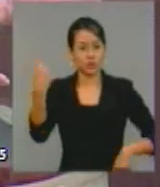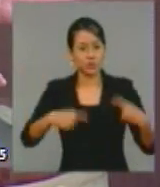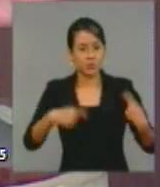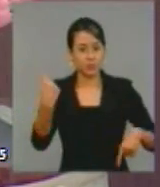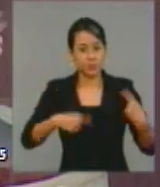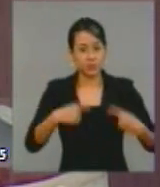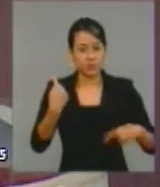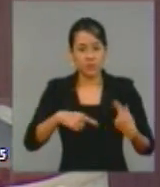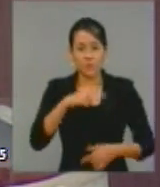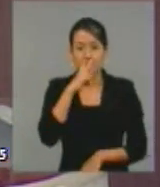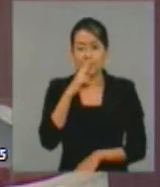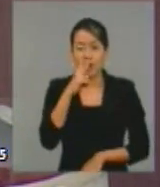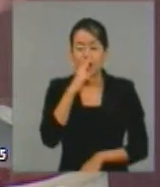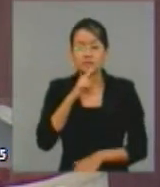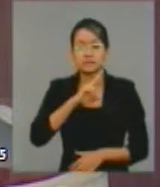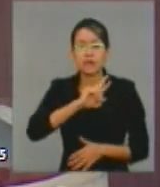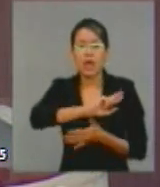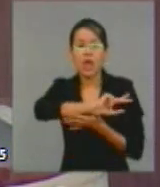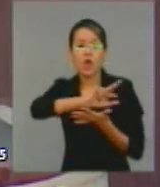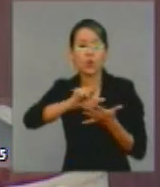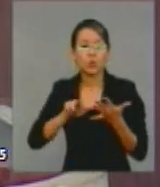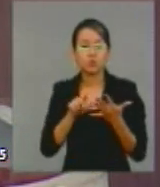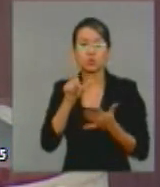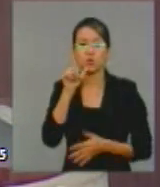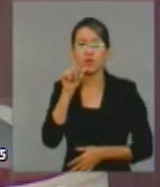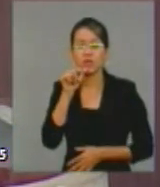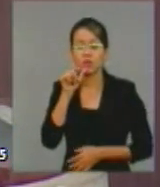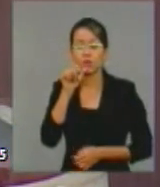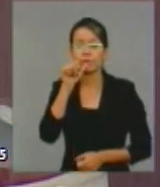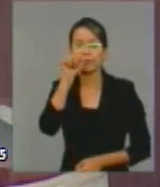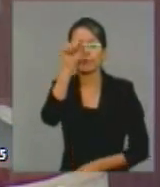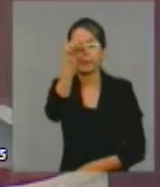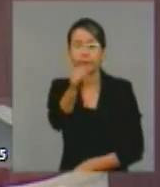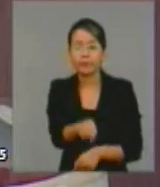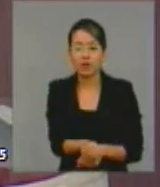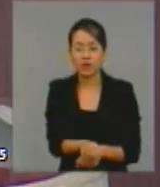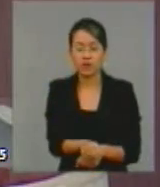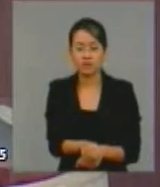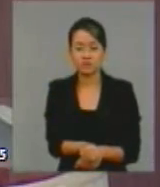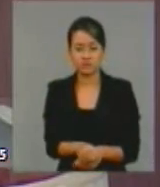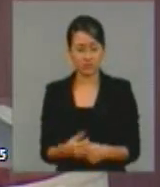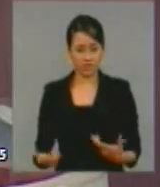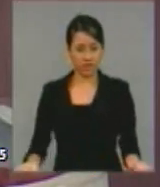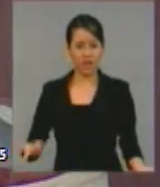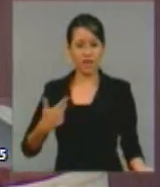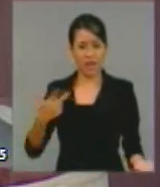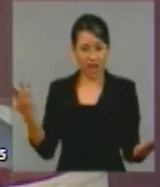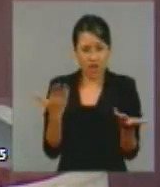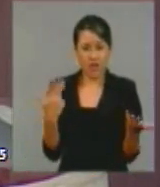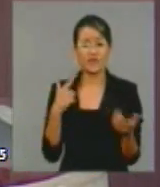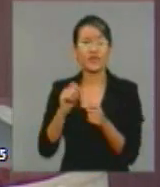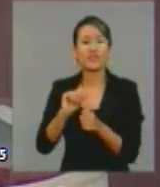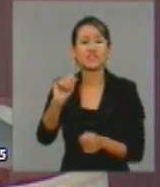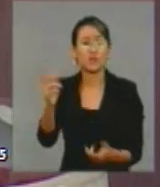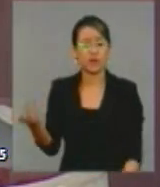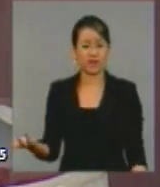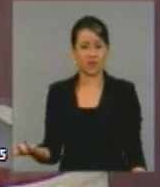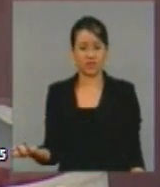obra hídrica. Qual vai ser depois do Cinturão? Vai ser outra transposição do Tapajós, por